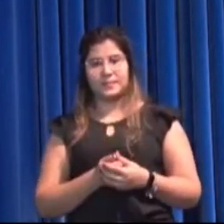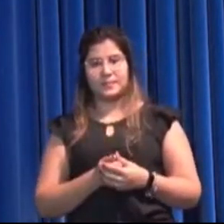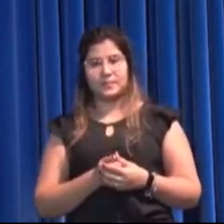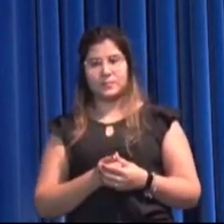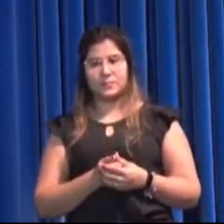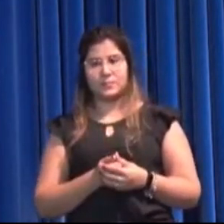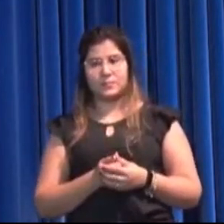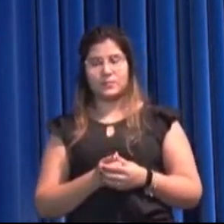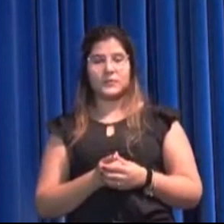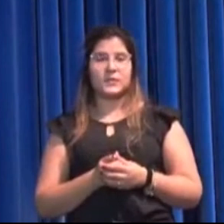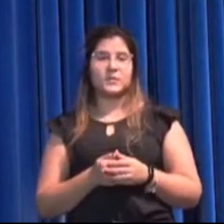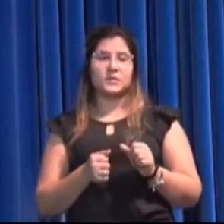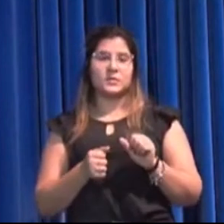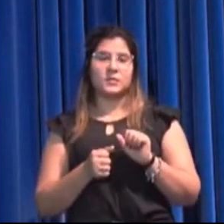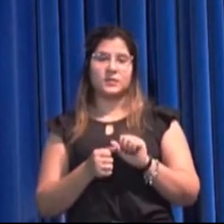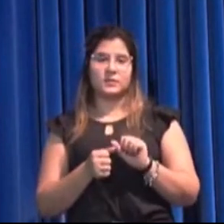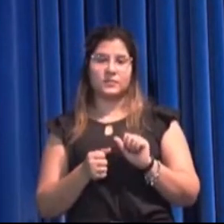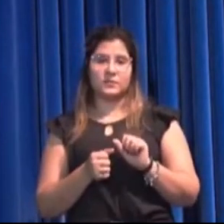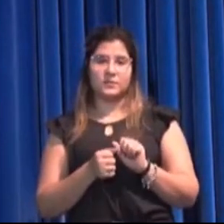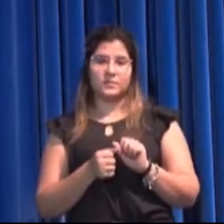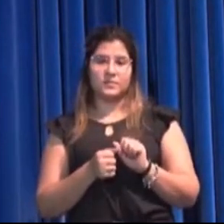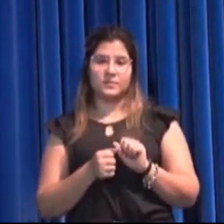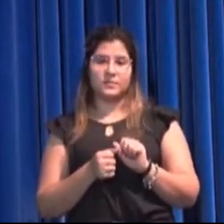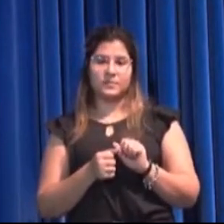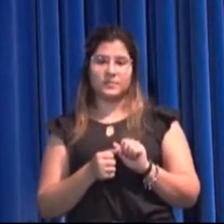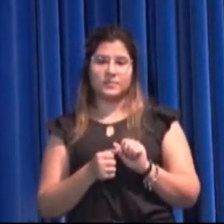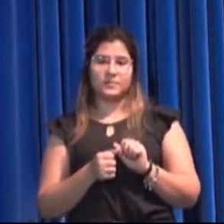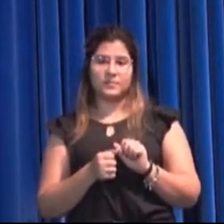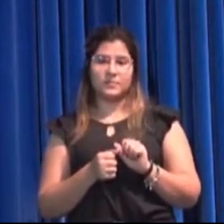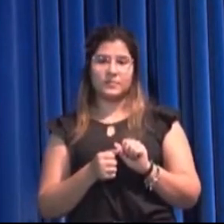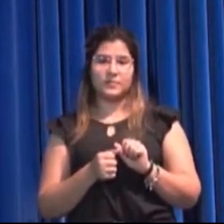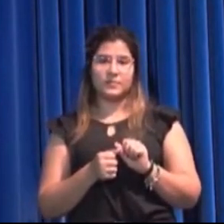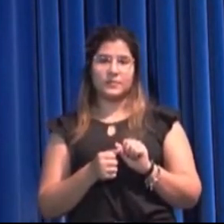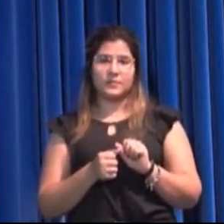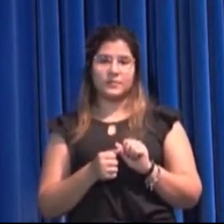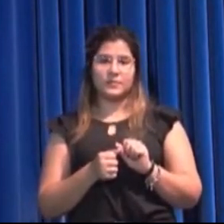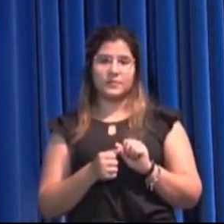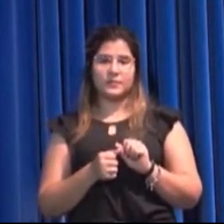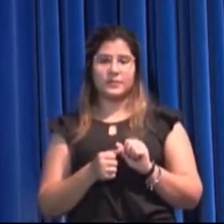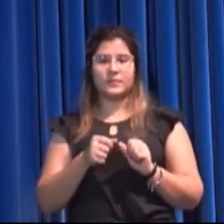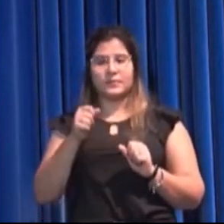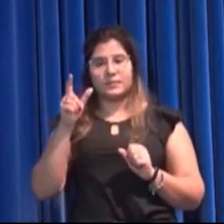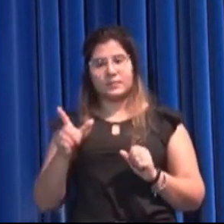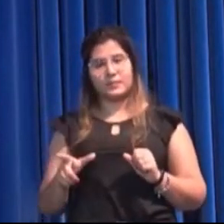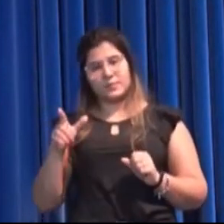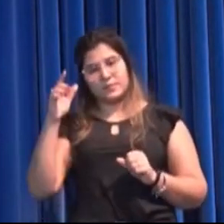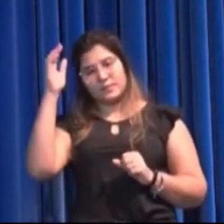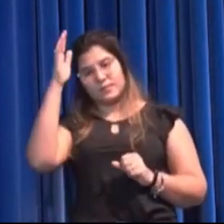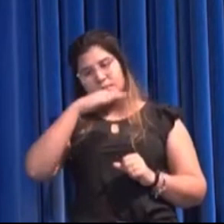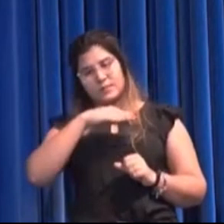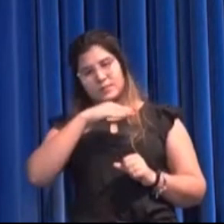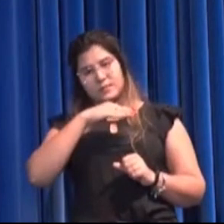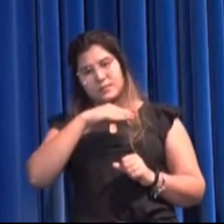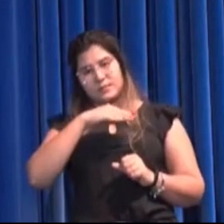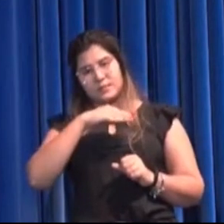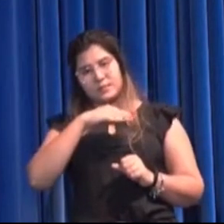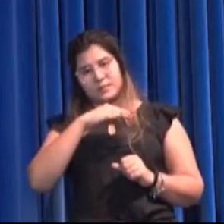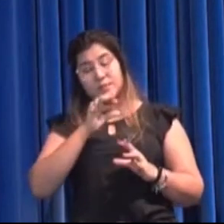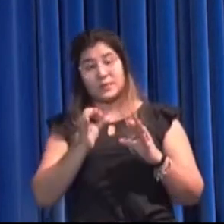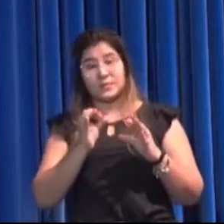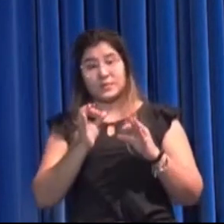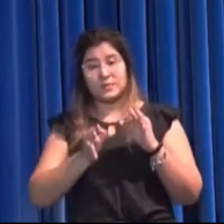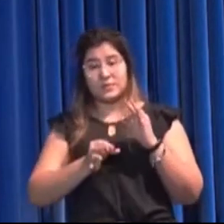perverso, fazendo recair o seu proceder sobre a sua cabeça, e justificando ao justo, para